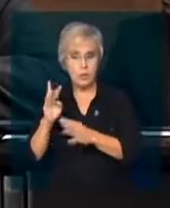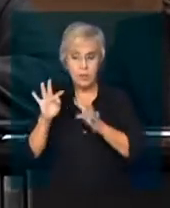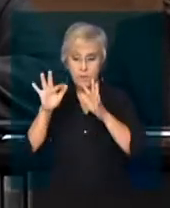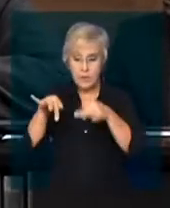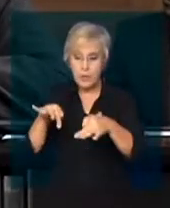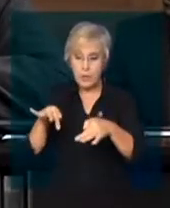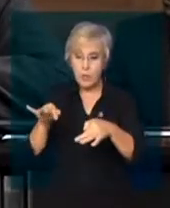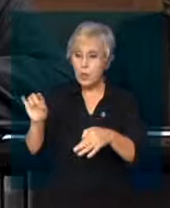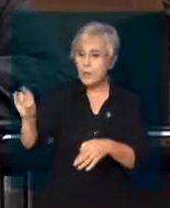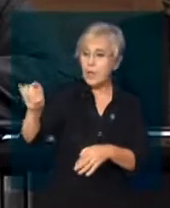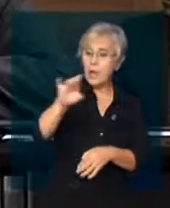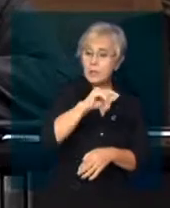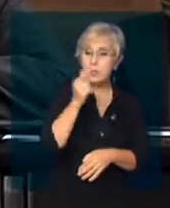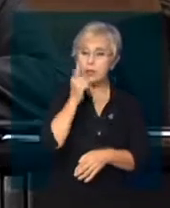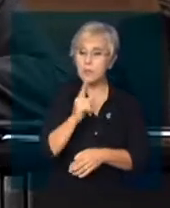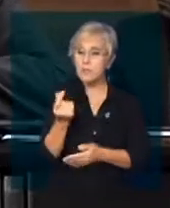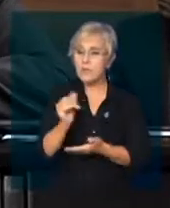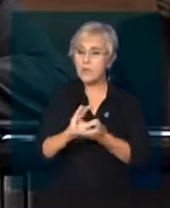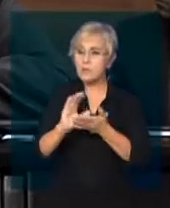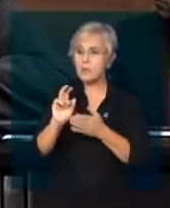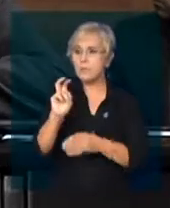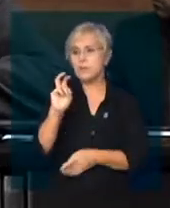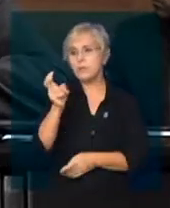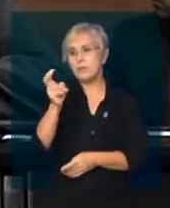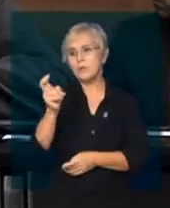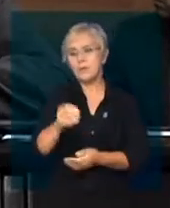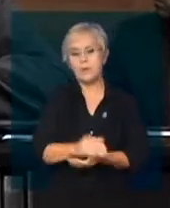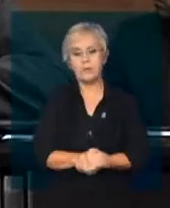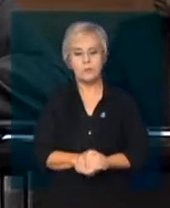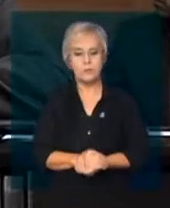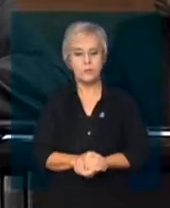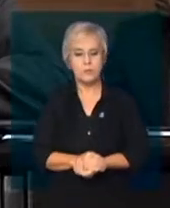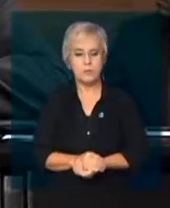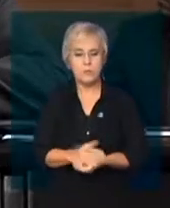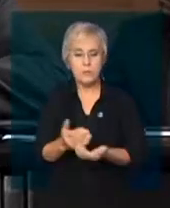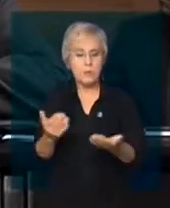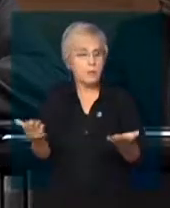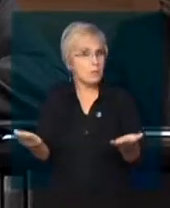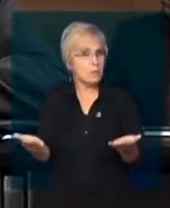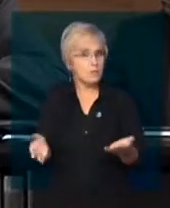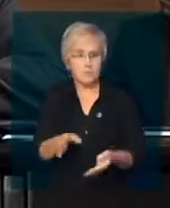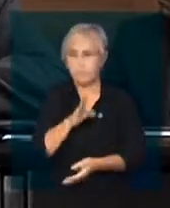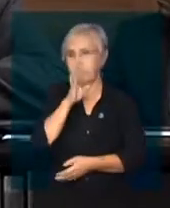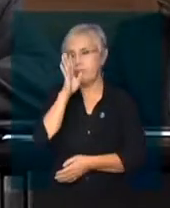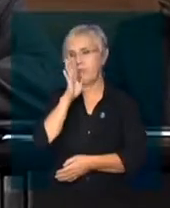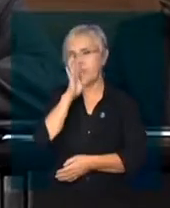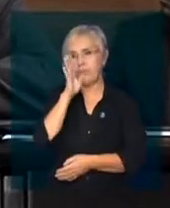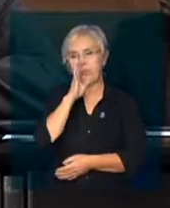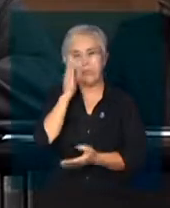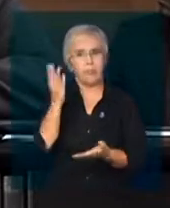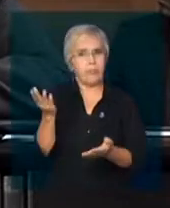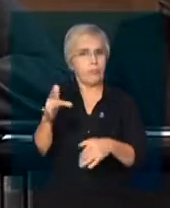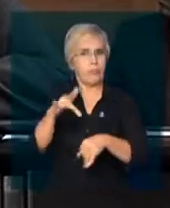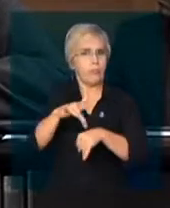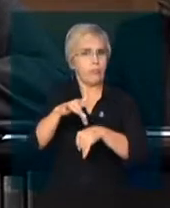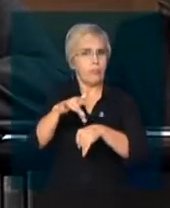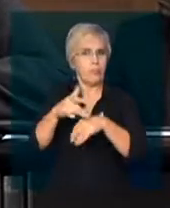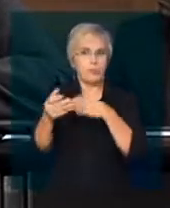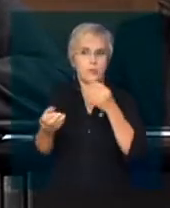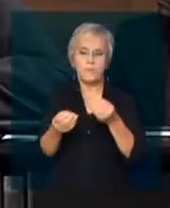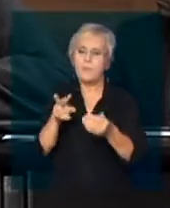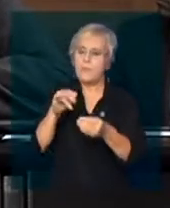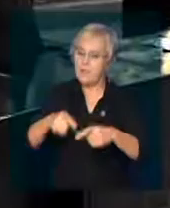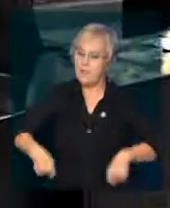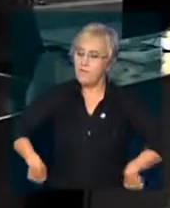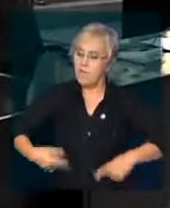Então, isso não vai resolver o problema de ninguém e, ao mesmo tempo, vai ser um recurso absurdo. Então, o que vai acontecer? vão gastar